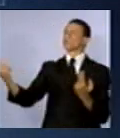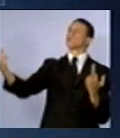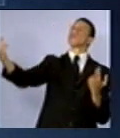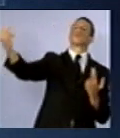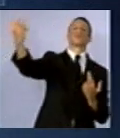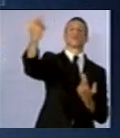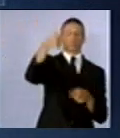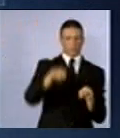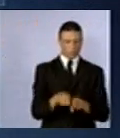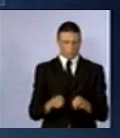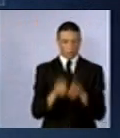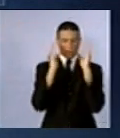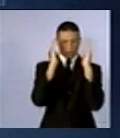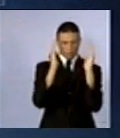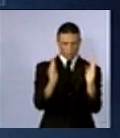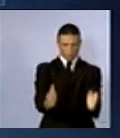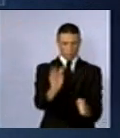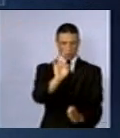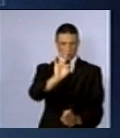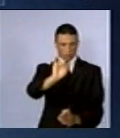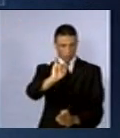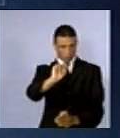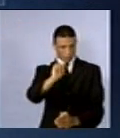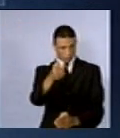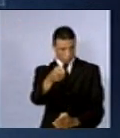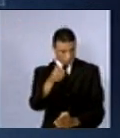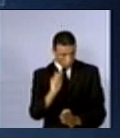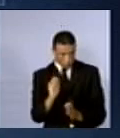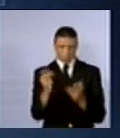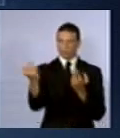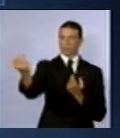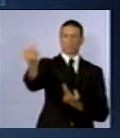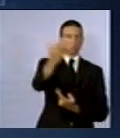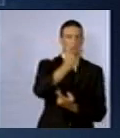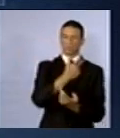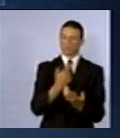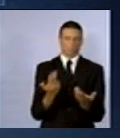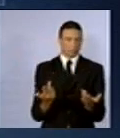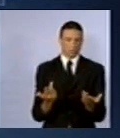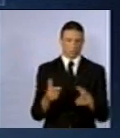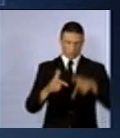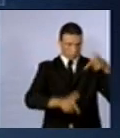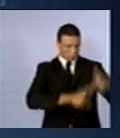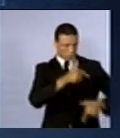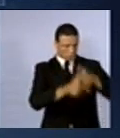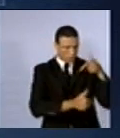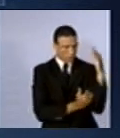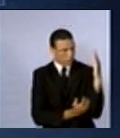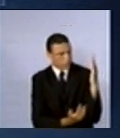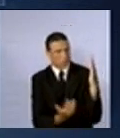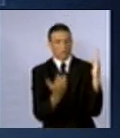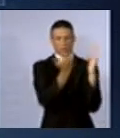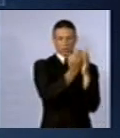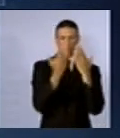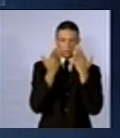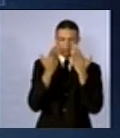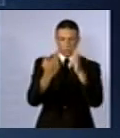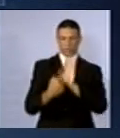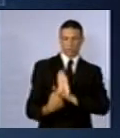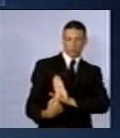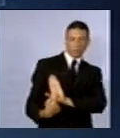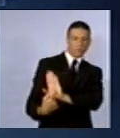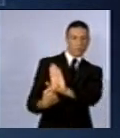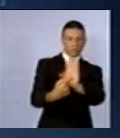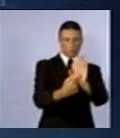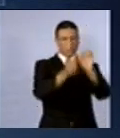as faixas que as comportam. A intensidade, por todos os trabalhos até o momento apresentado, a intensidade